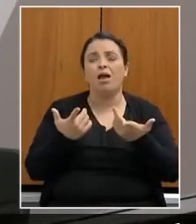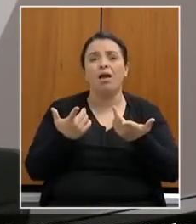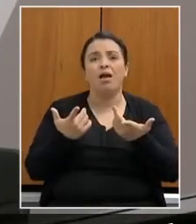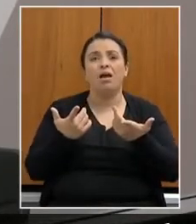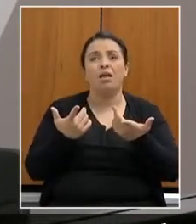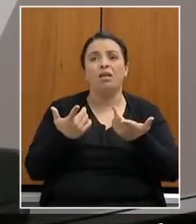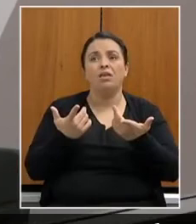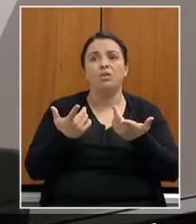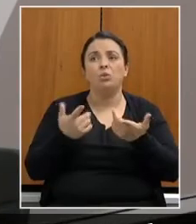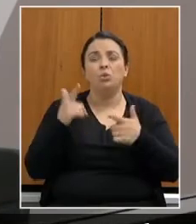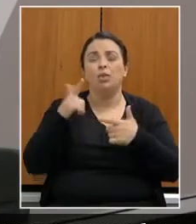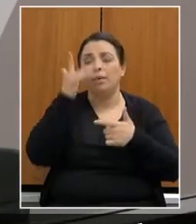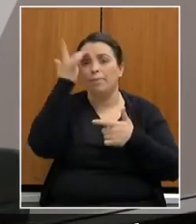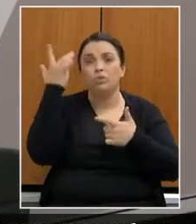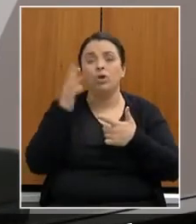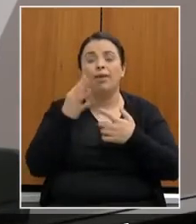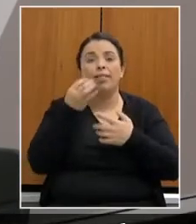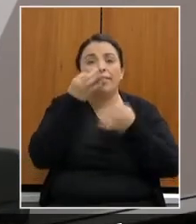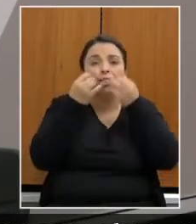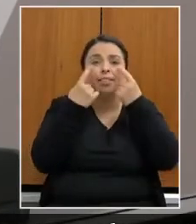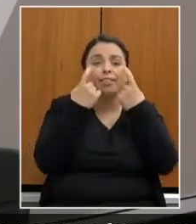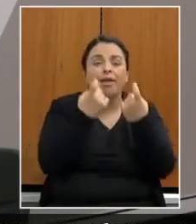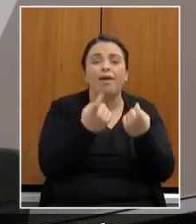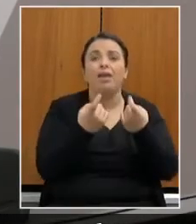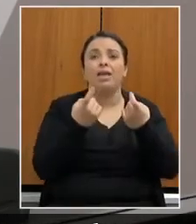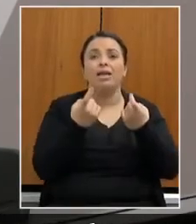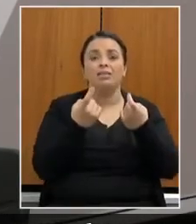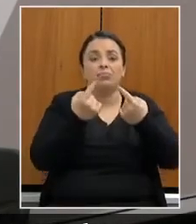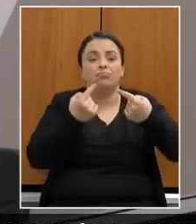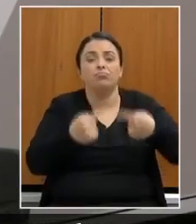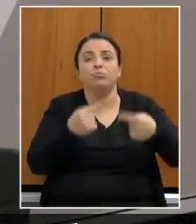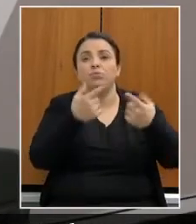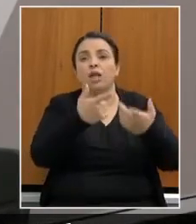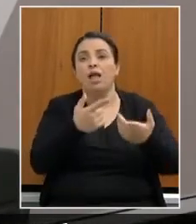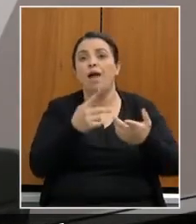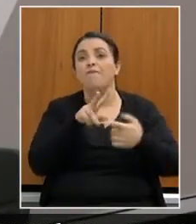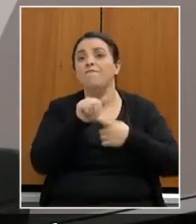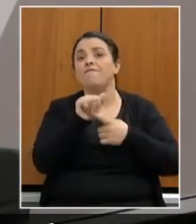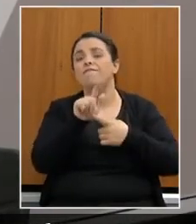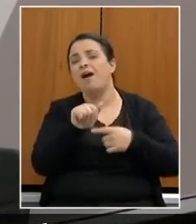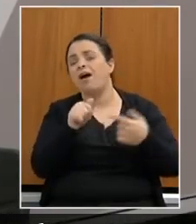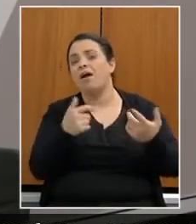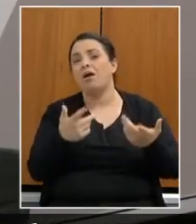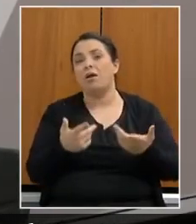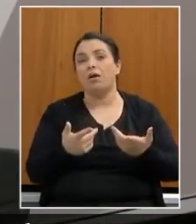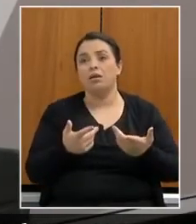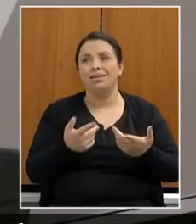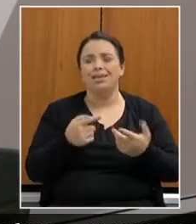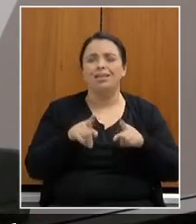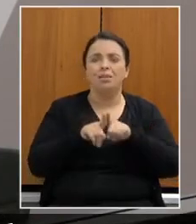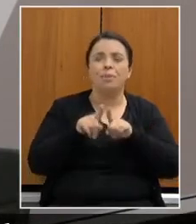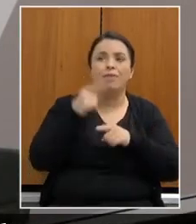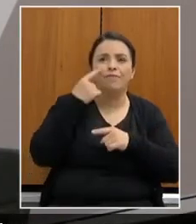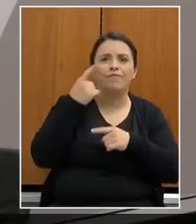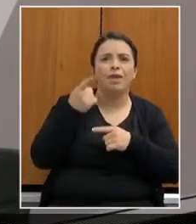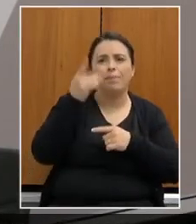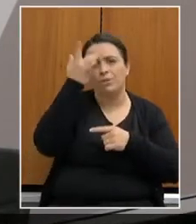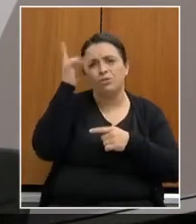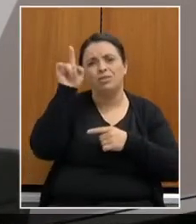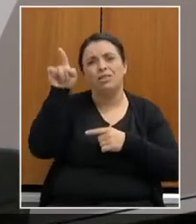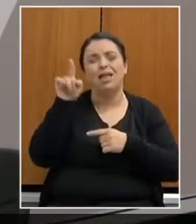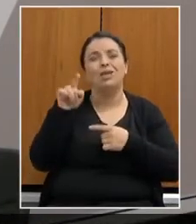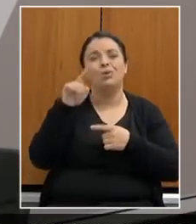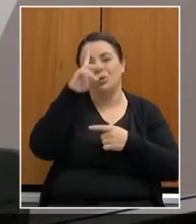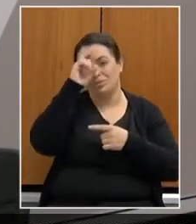disputar essas vagas e assim sendo também ver que pessoas lá no João 23 comentaram que não está sendo